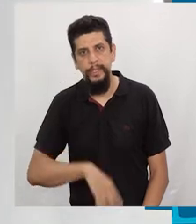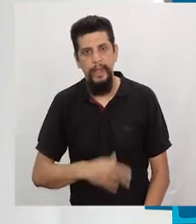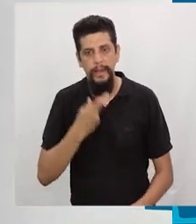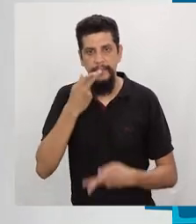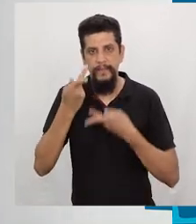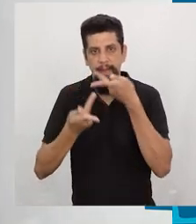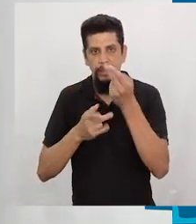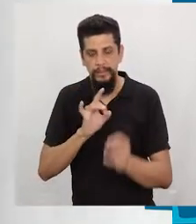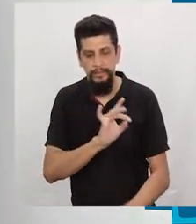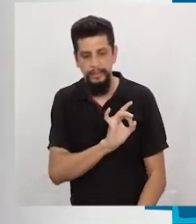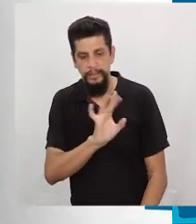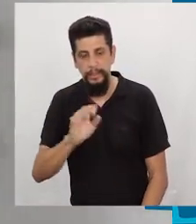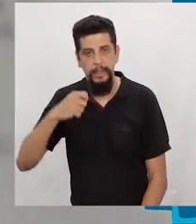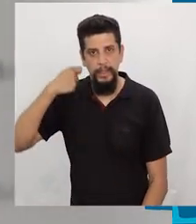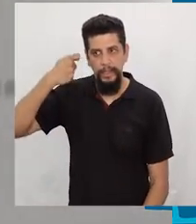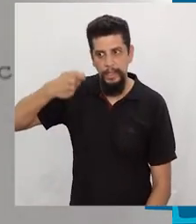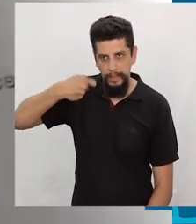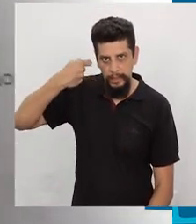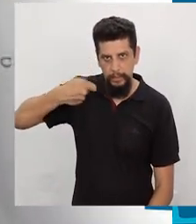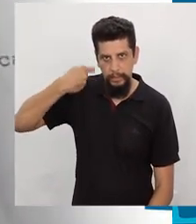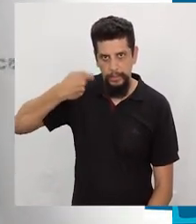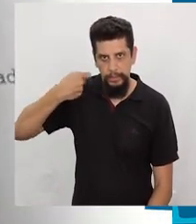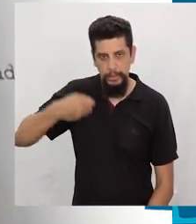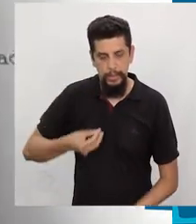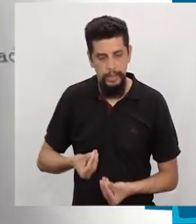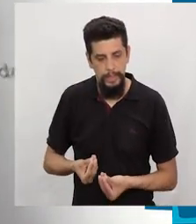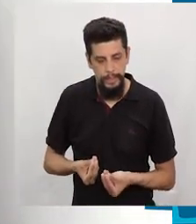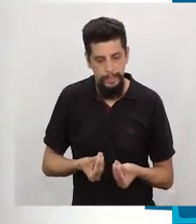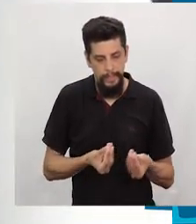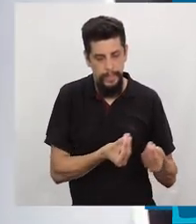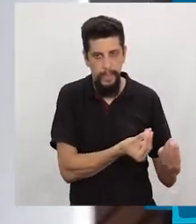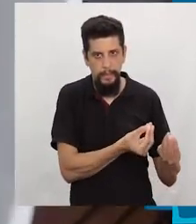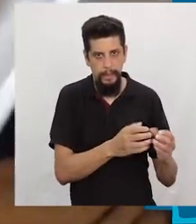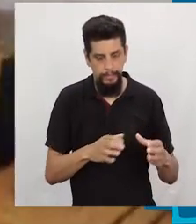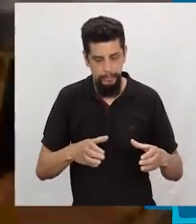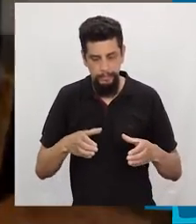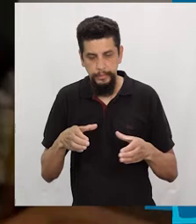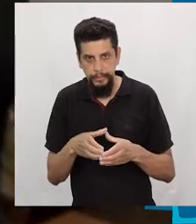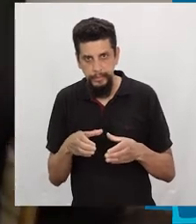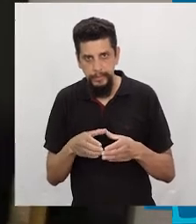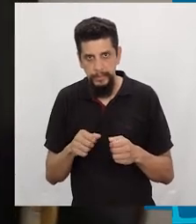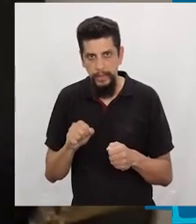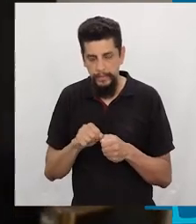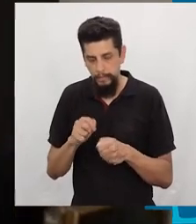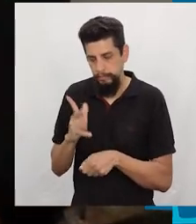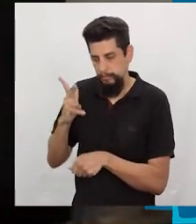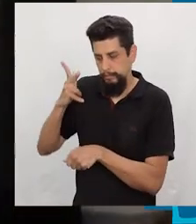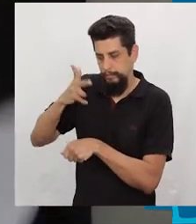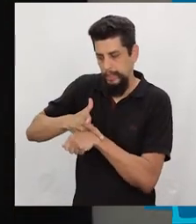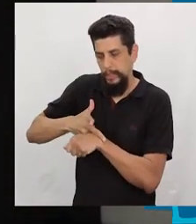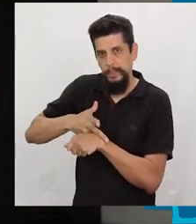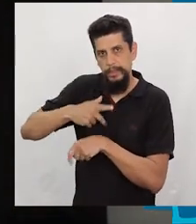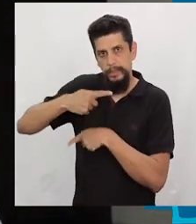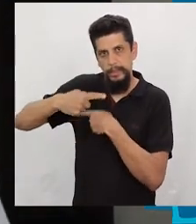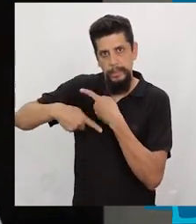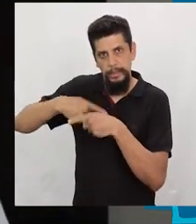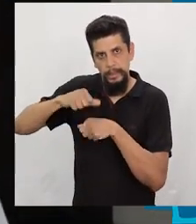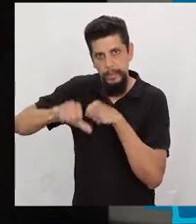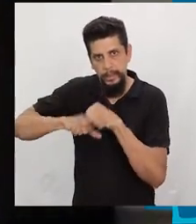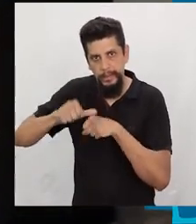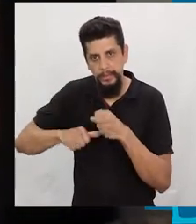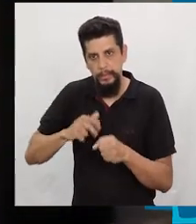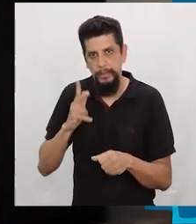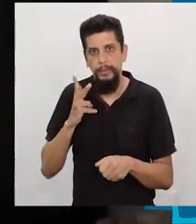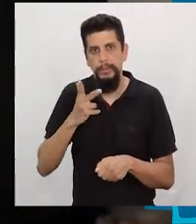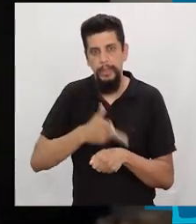falas de cada um dos atores. Isso aqui é entregue para a equipe e a equipe grava isso para transformar no episódio que você